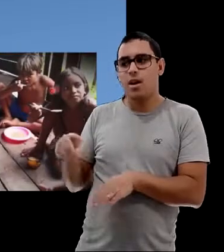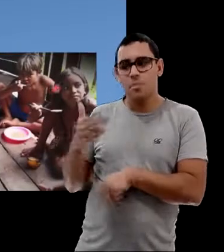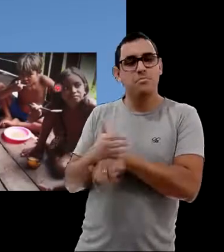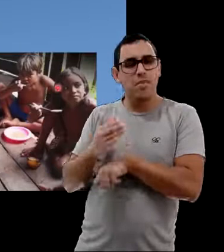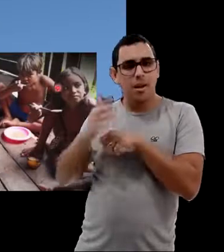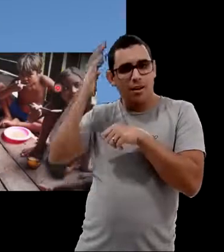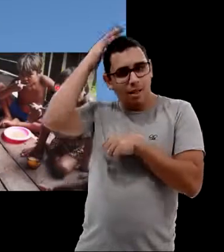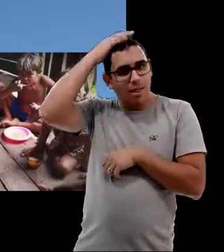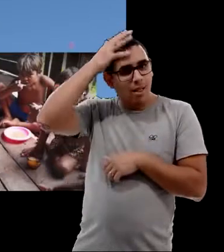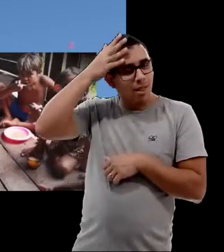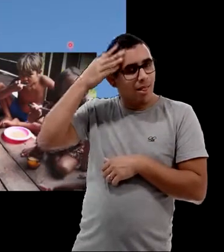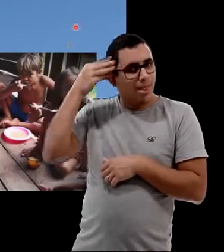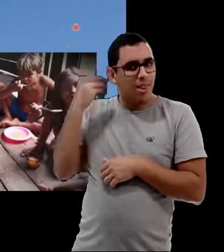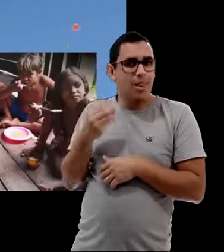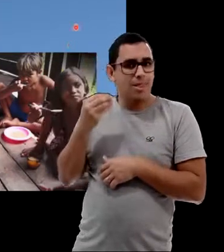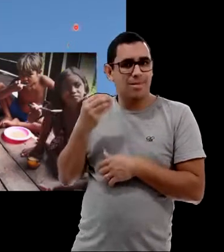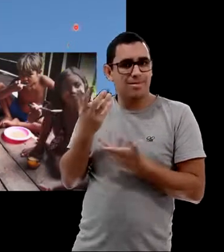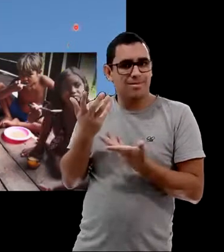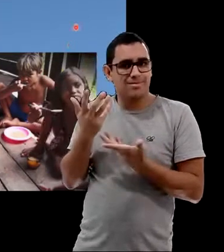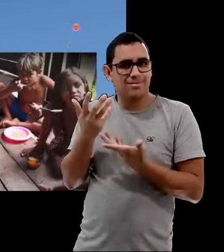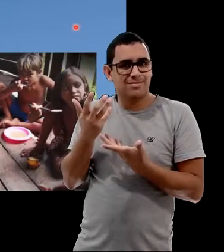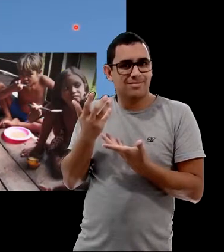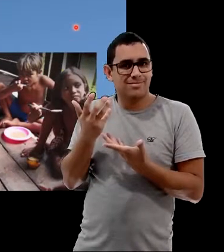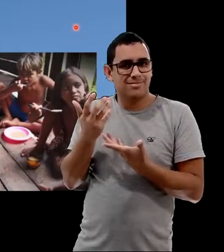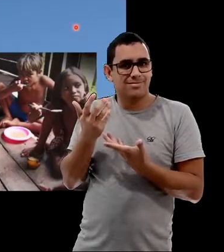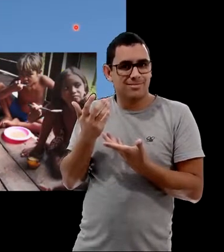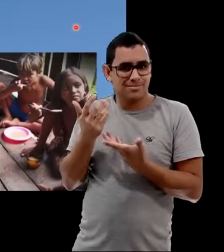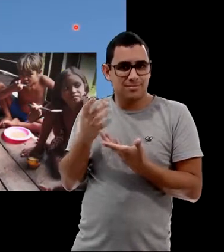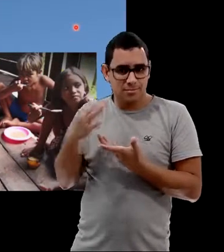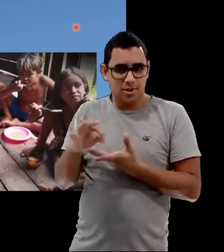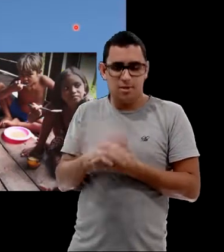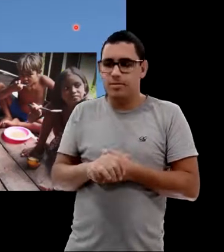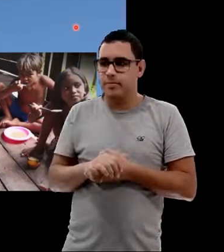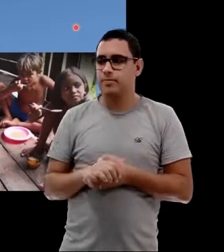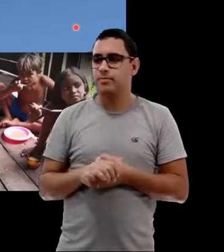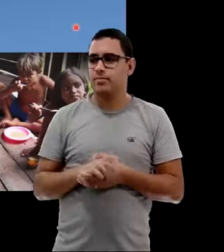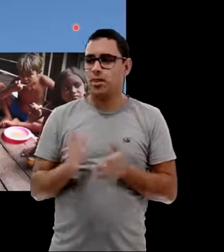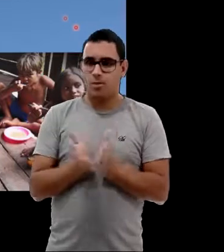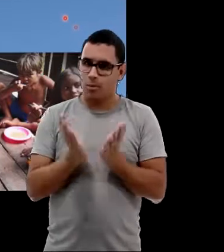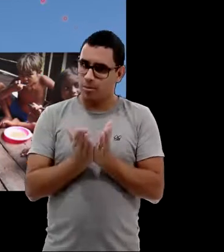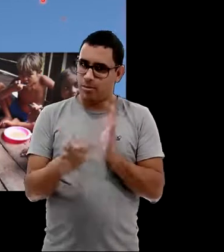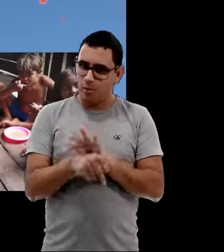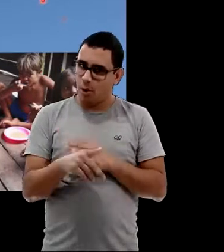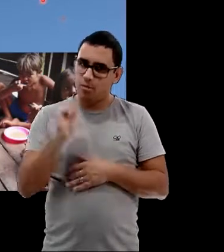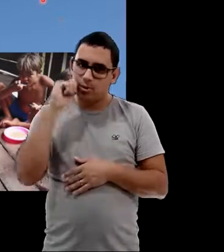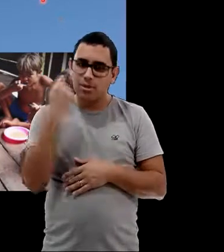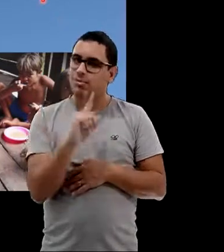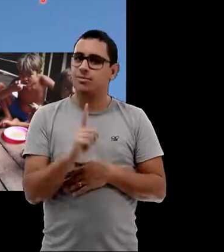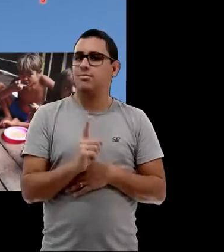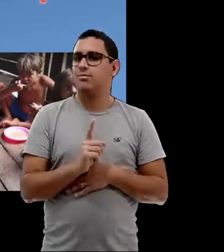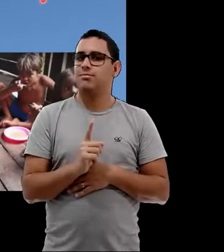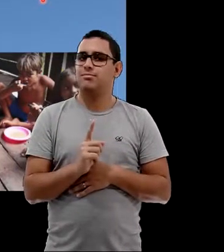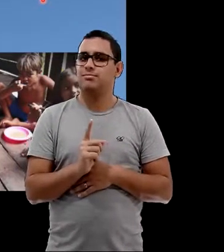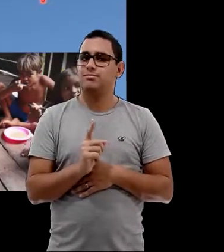situação. As crianças com a pele escura, porém, são de origem branca. Então, a pobreza não é exclusiva